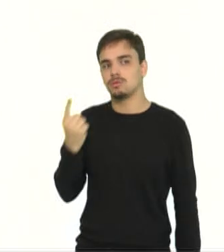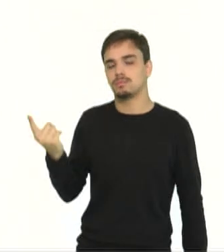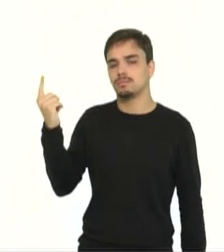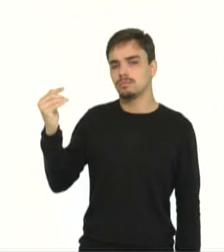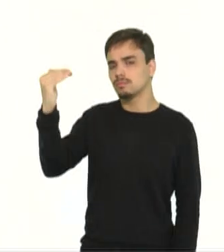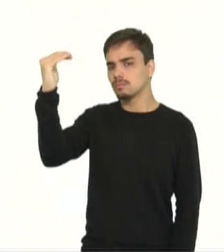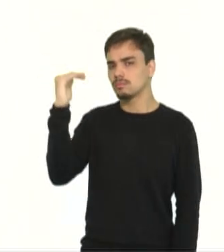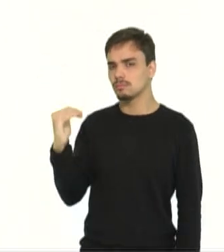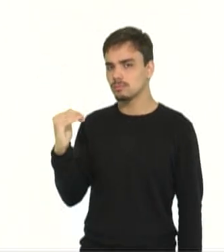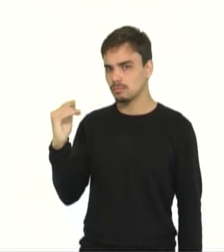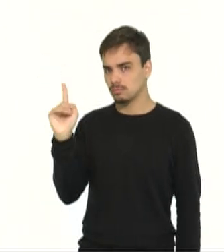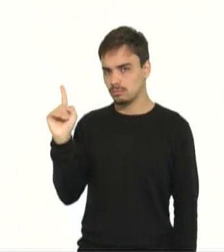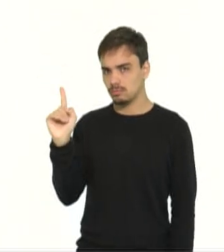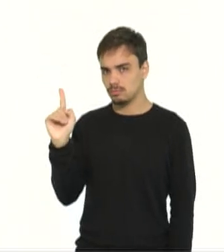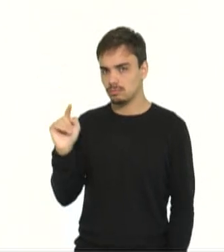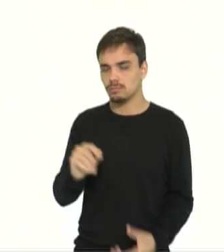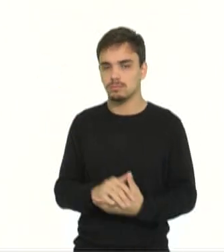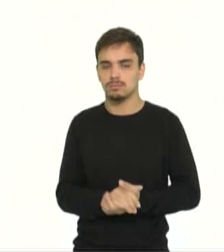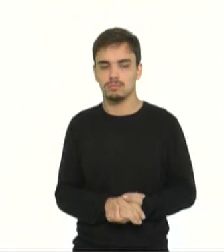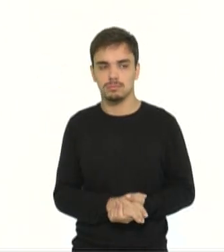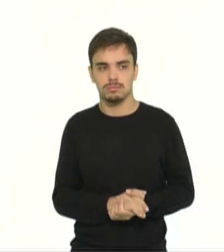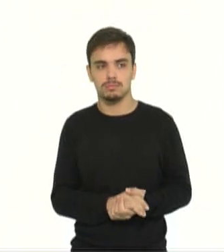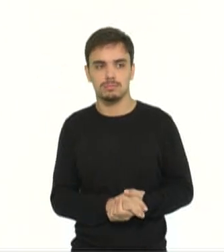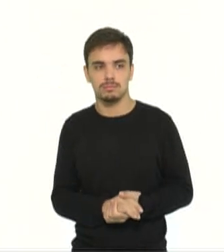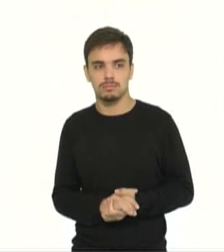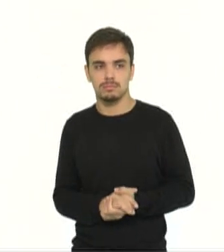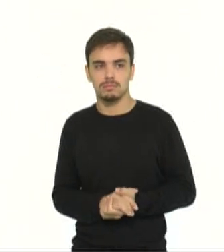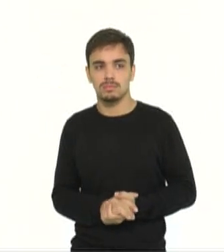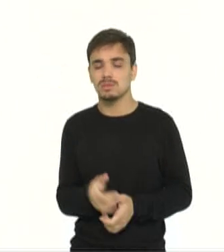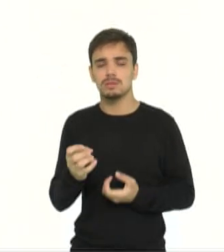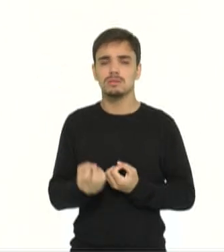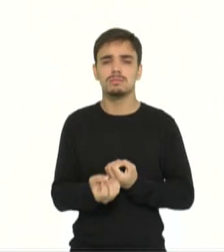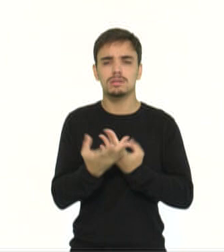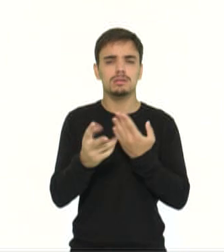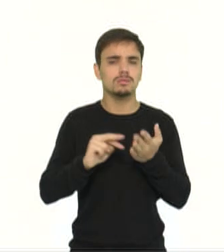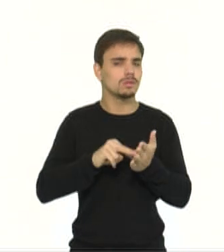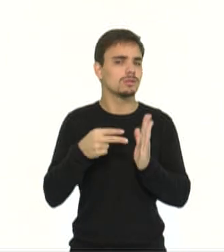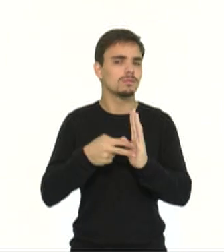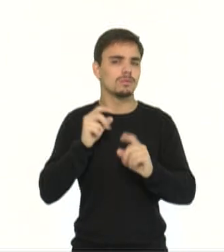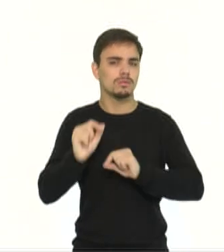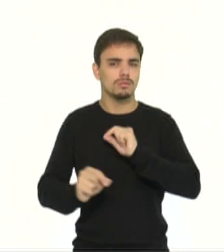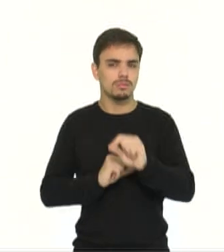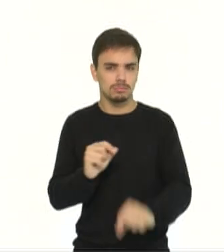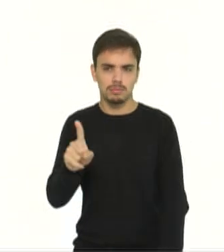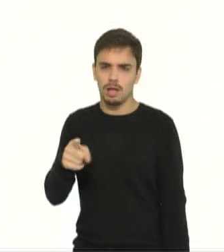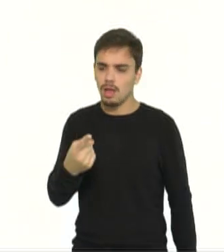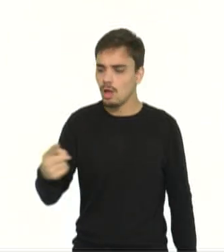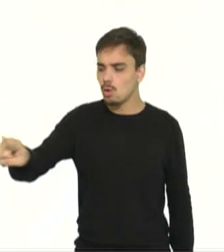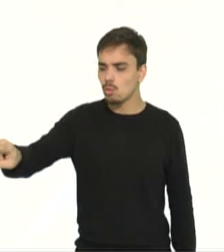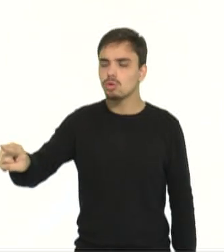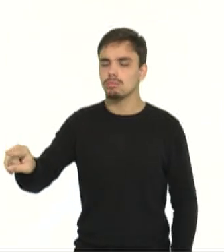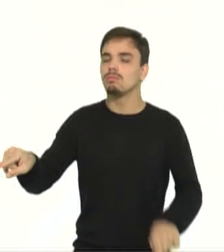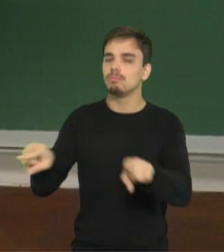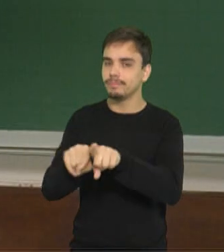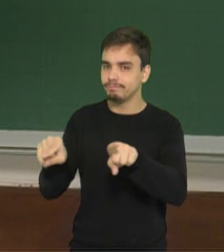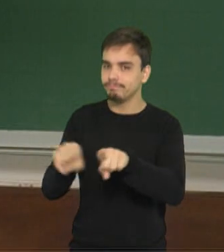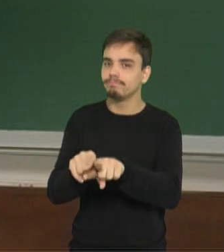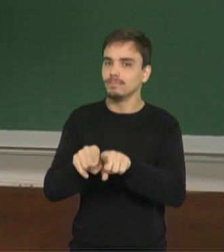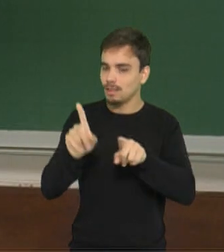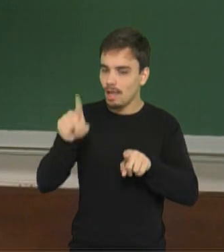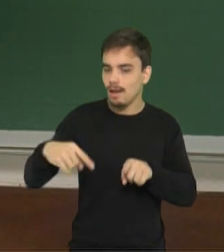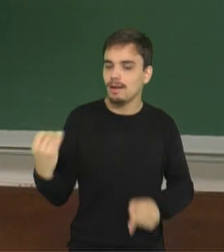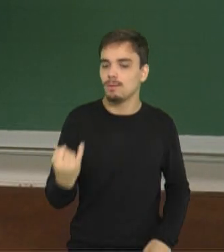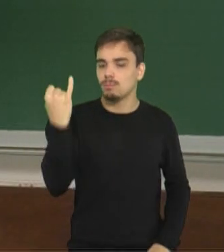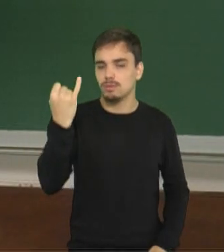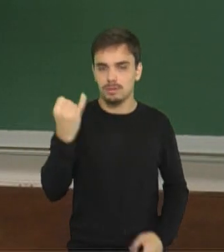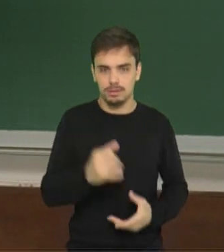least, último, mas não menos. Essa expressão quer dizer assim, ó, está por último, mas não é menos importante